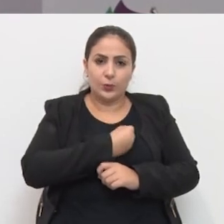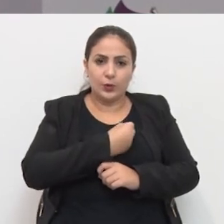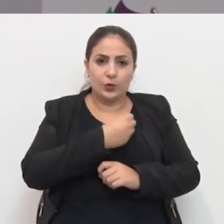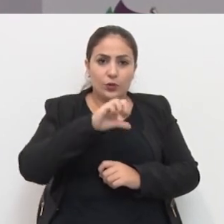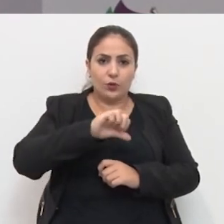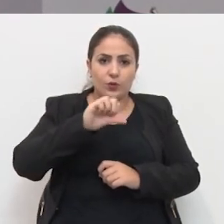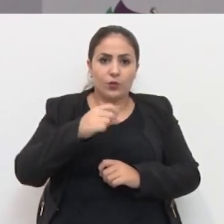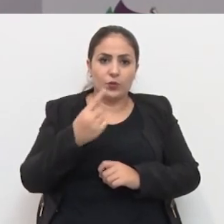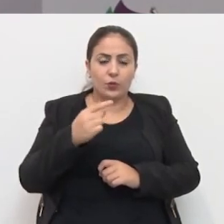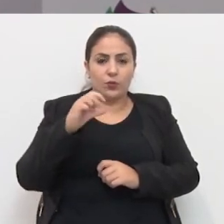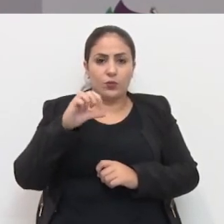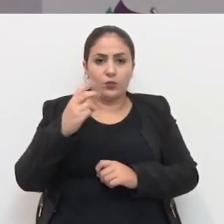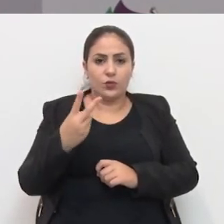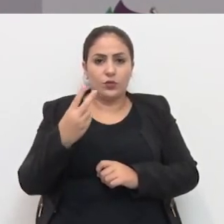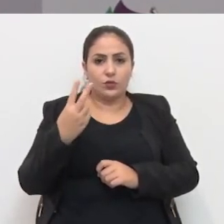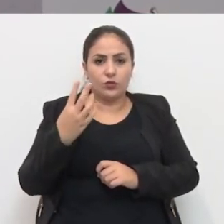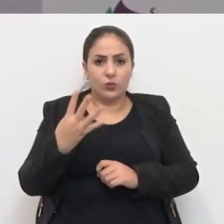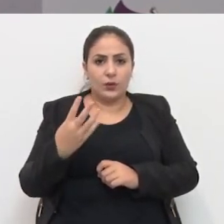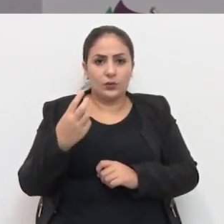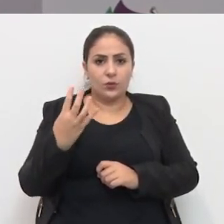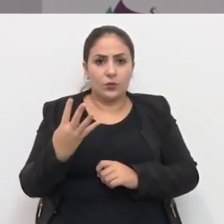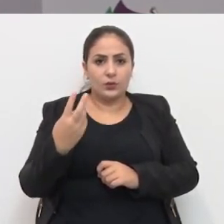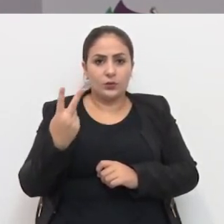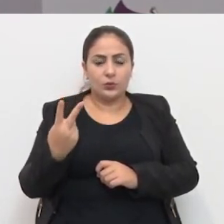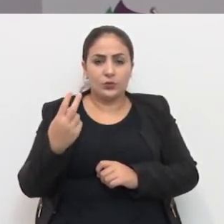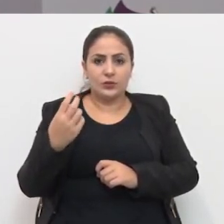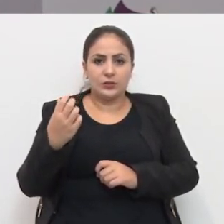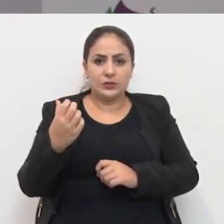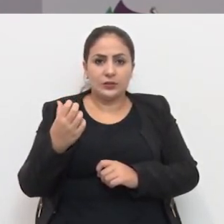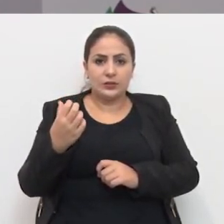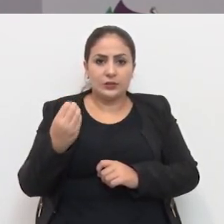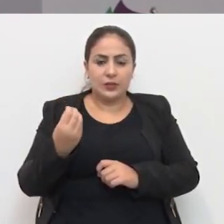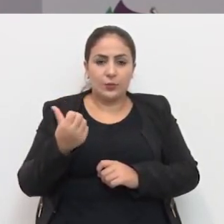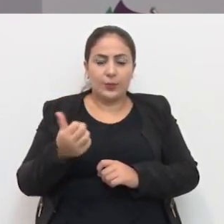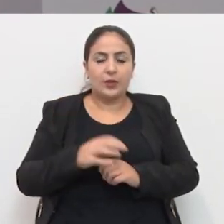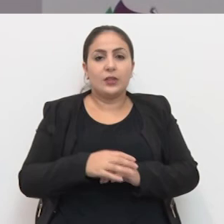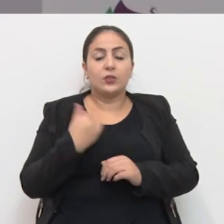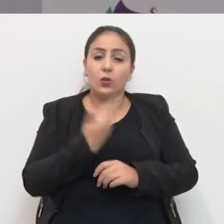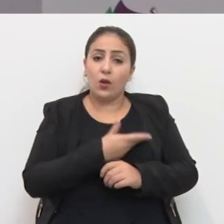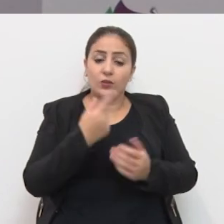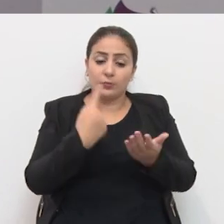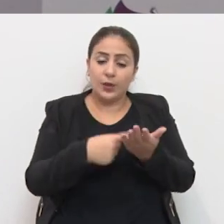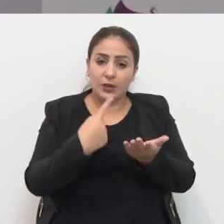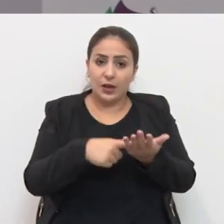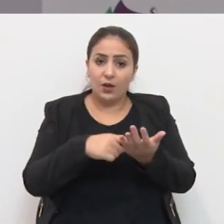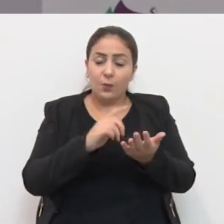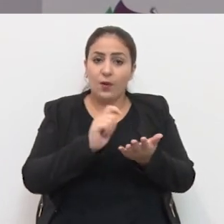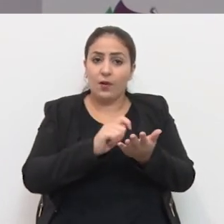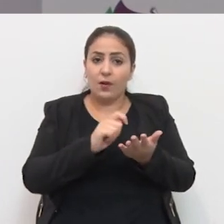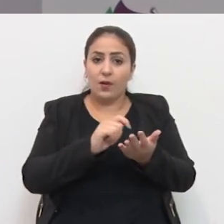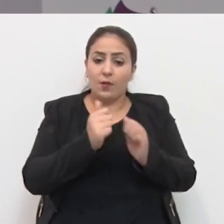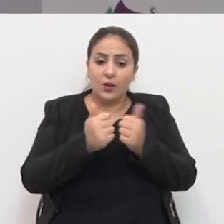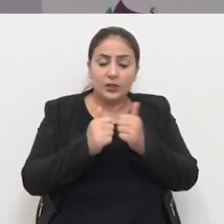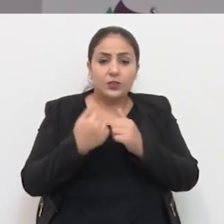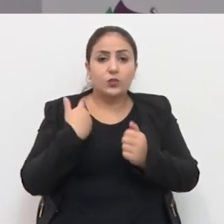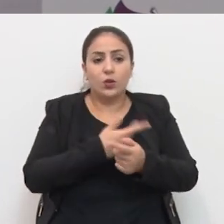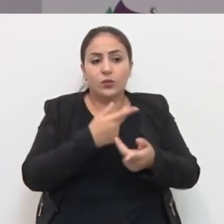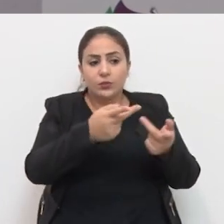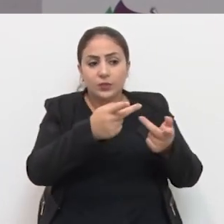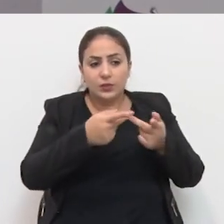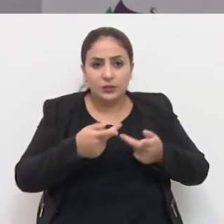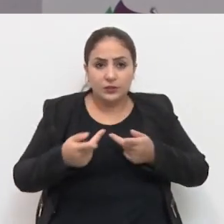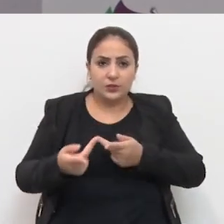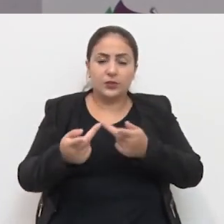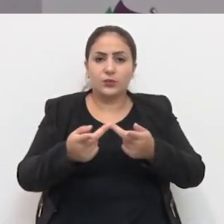aí o 991 24 4206, e nós podemos estar agendando, né, uma avaliação. Nós também vamos estar visitando clubes da região, vamos